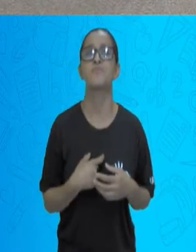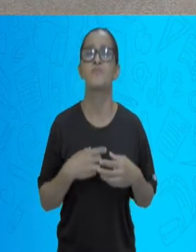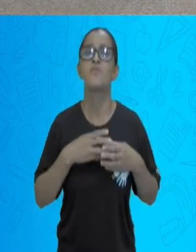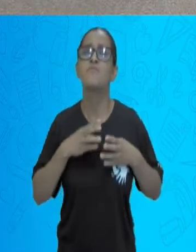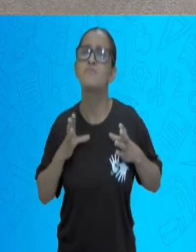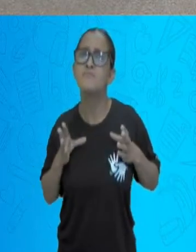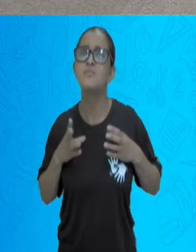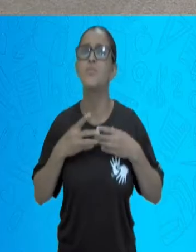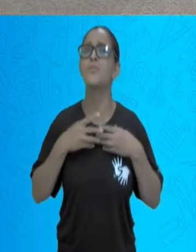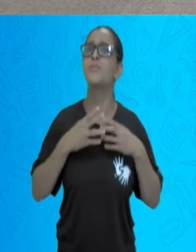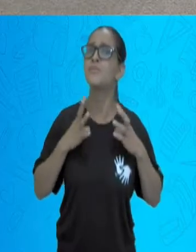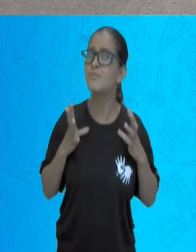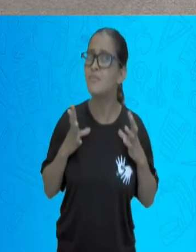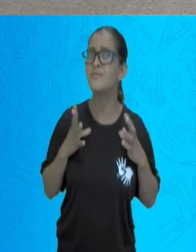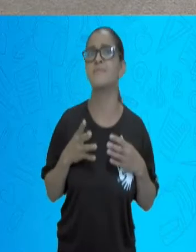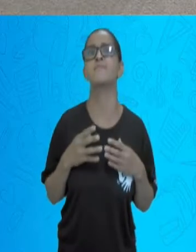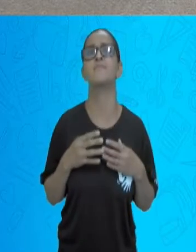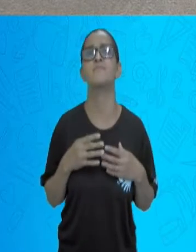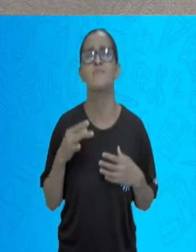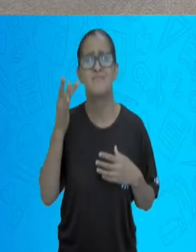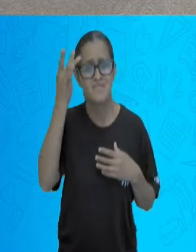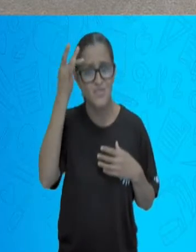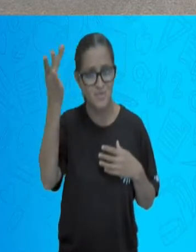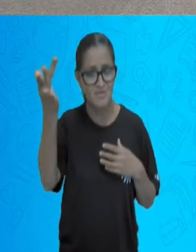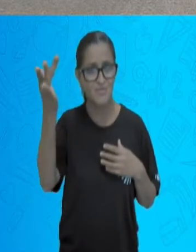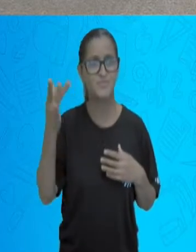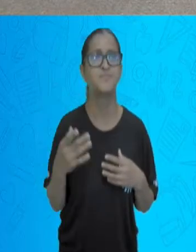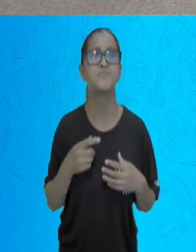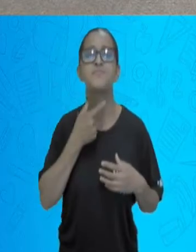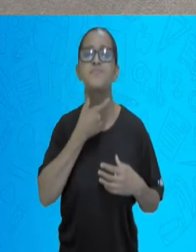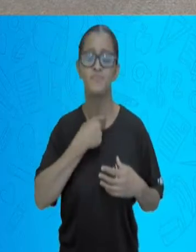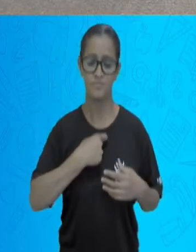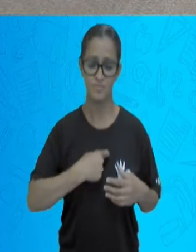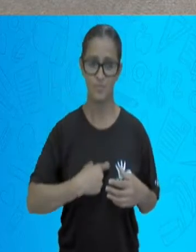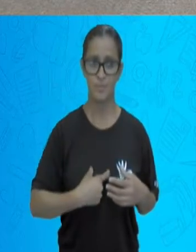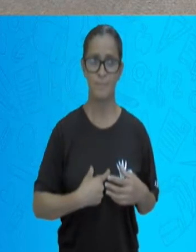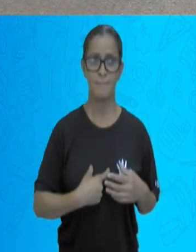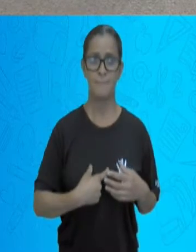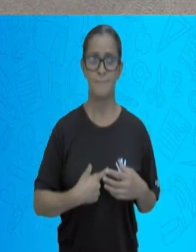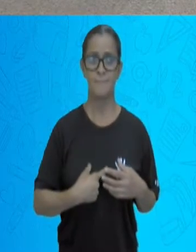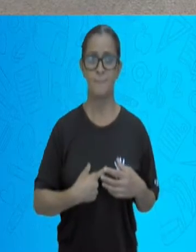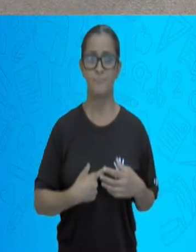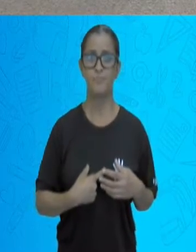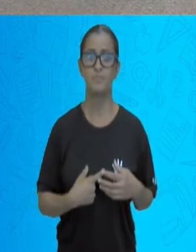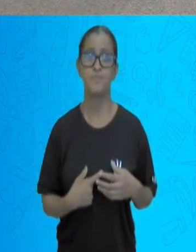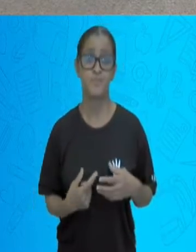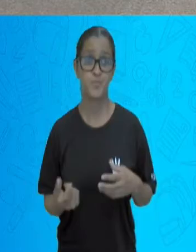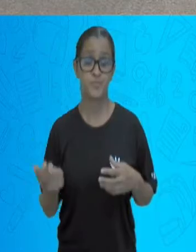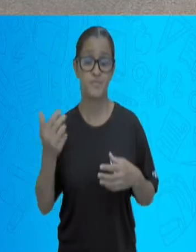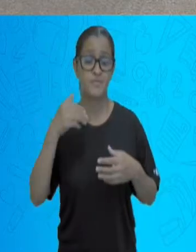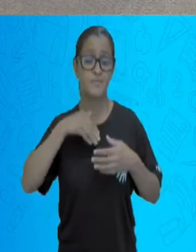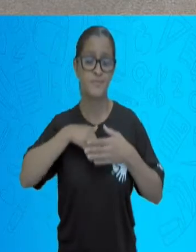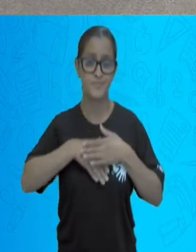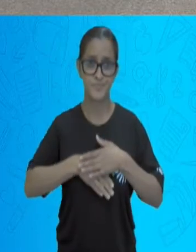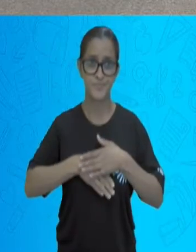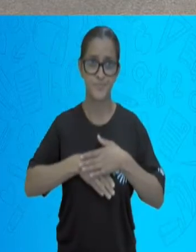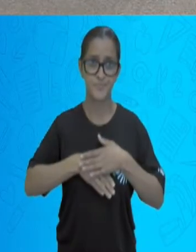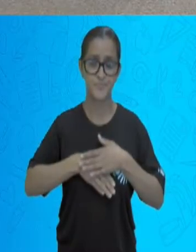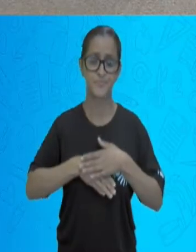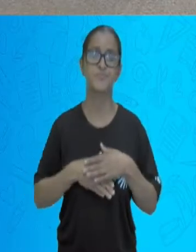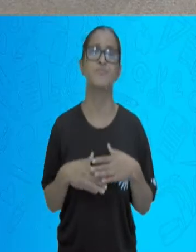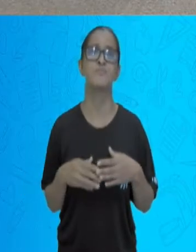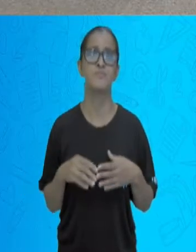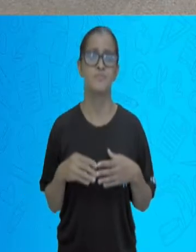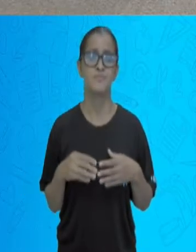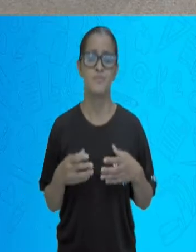flexibilidade. A nossa traqueia, ela tem dentro do epitélio dela cartilaginoso